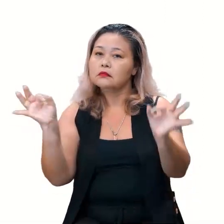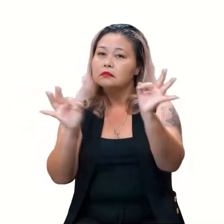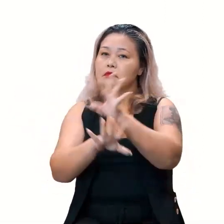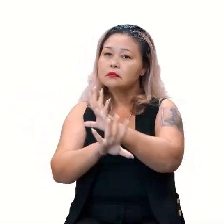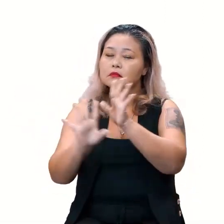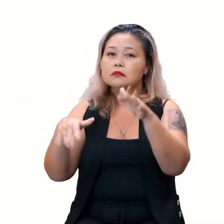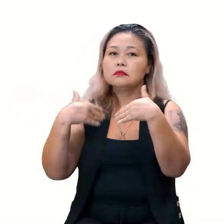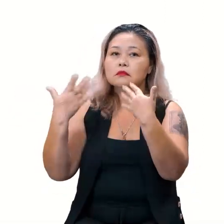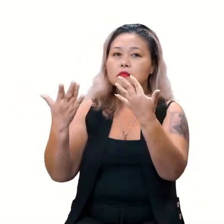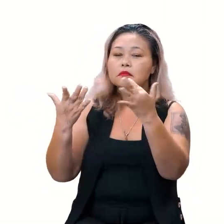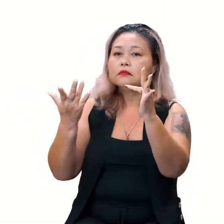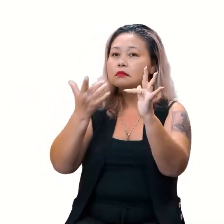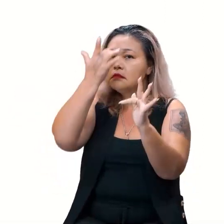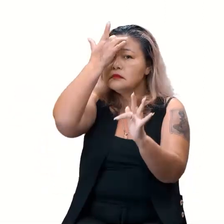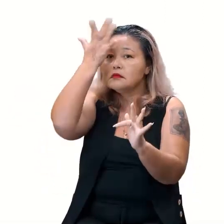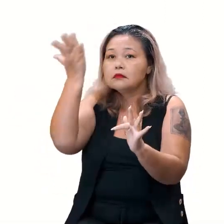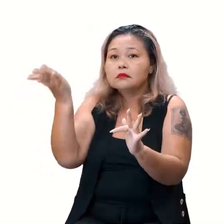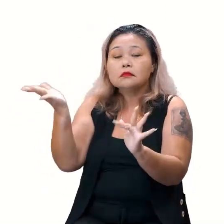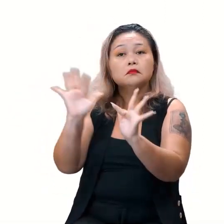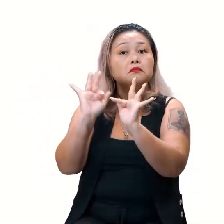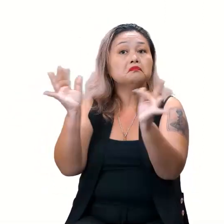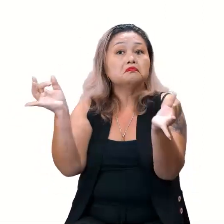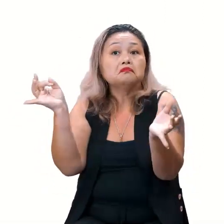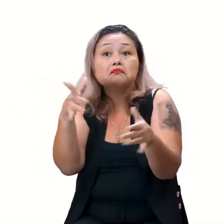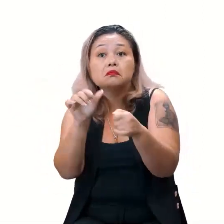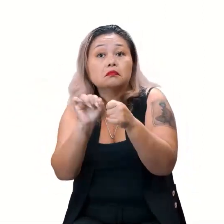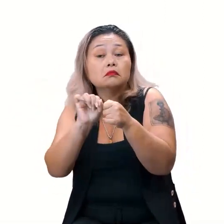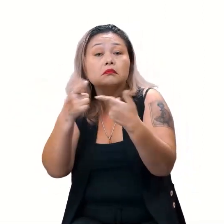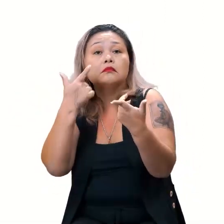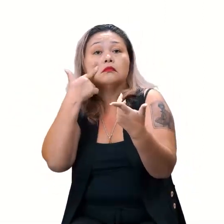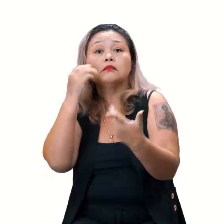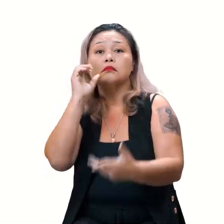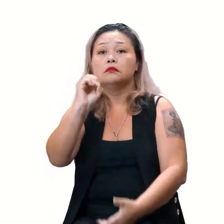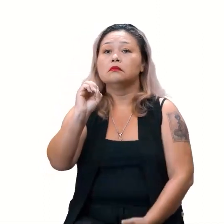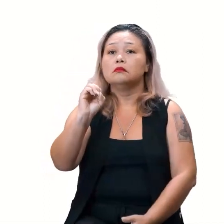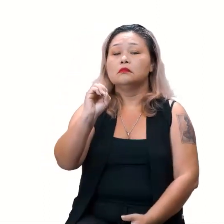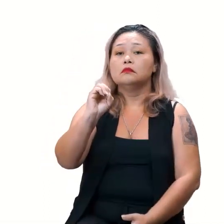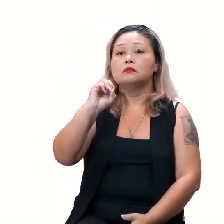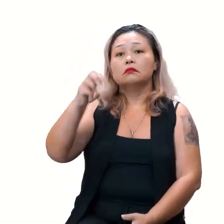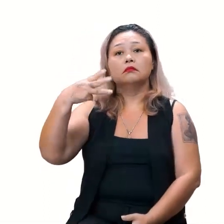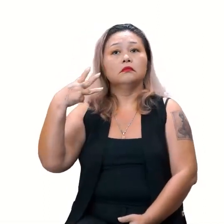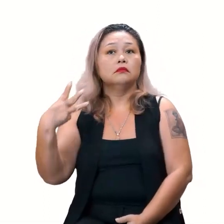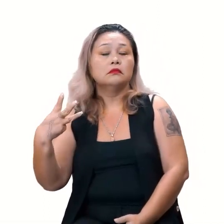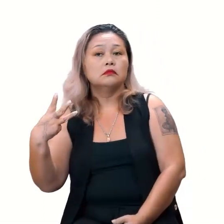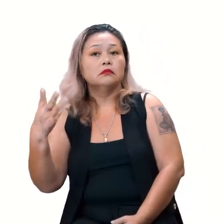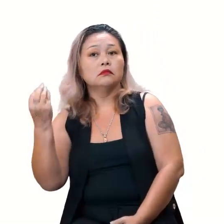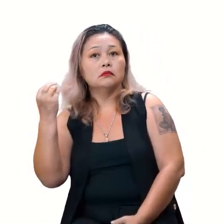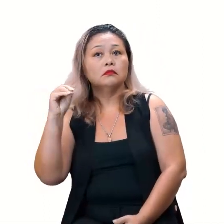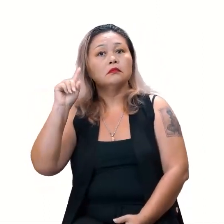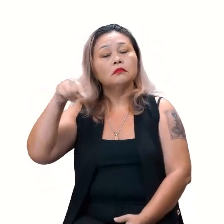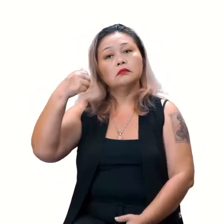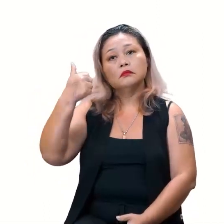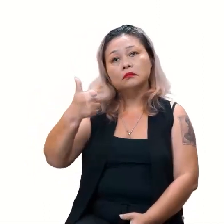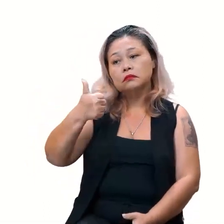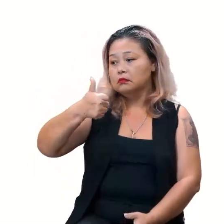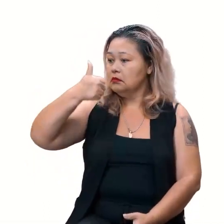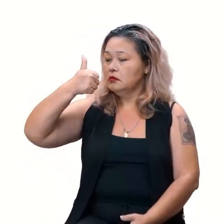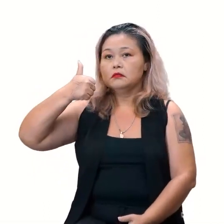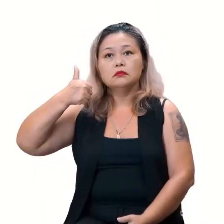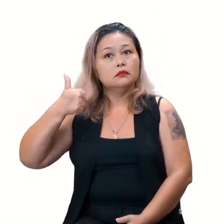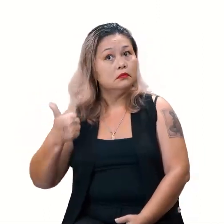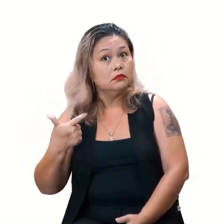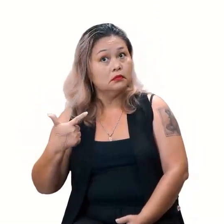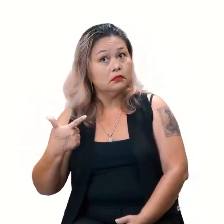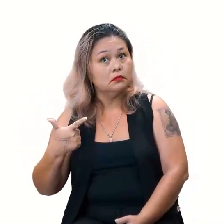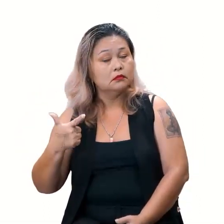fica mais fácil, né? Pronto, 3. 0 e 3 no par ordenado. Depois, 1... E